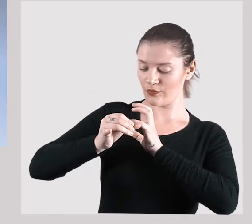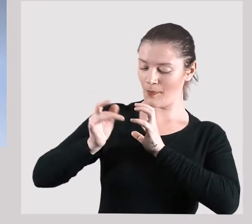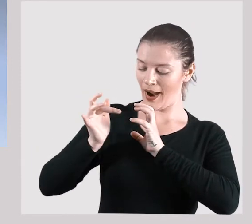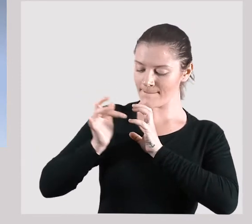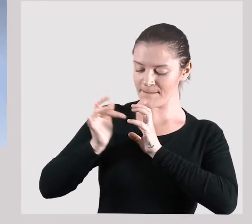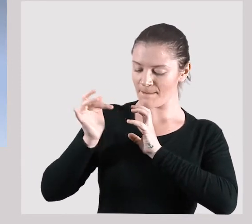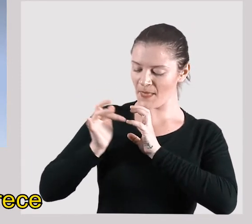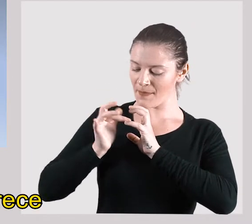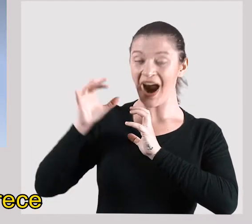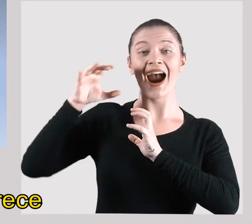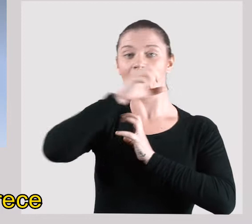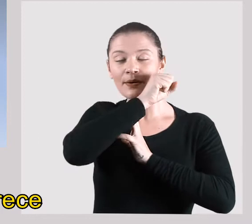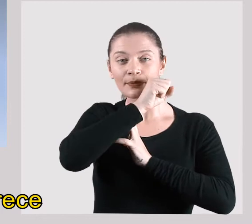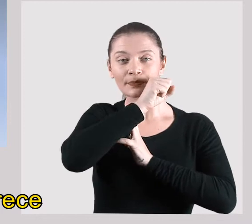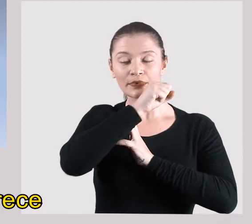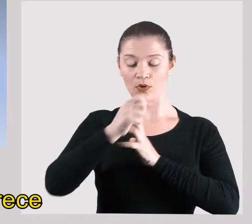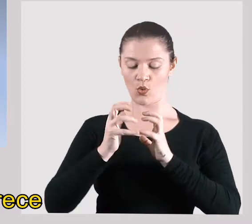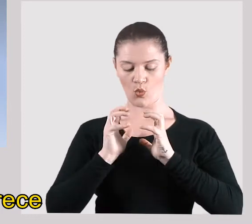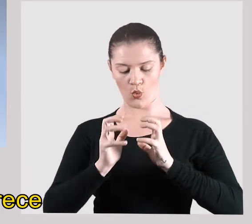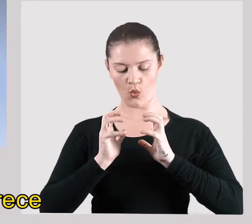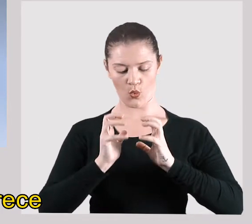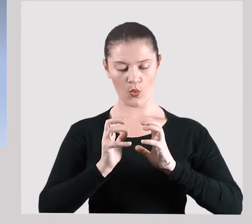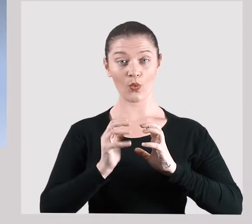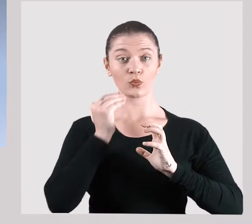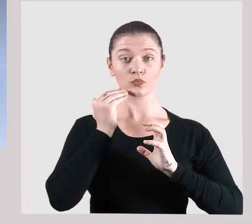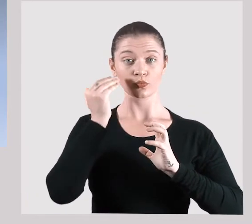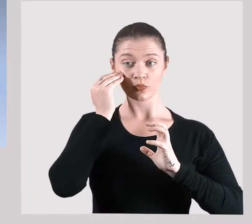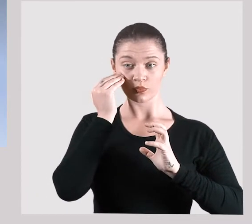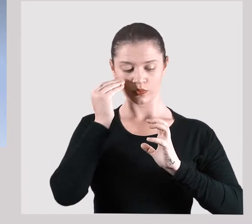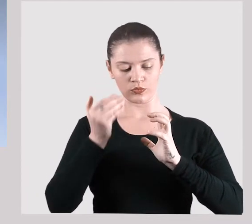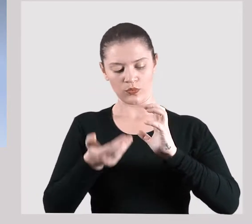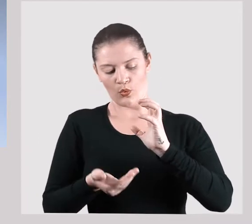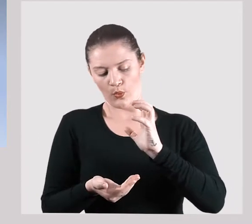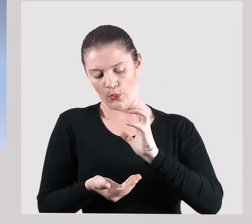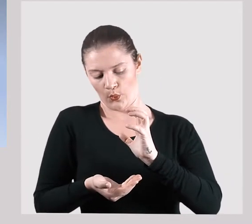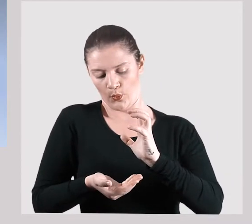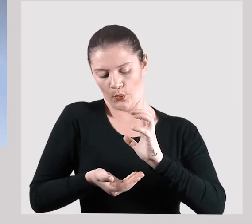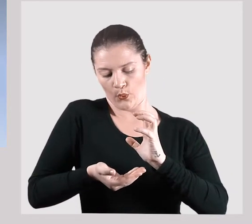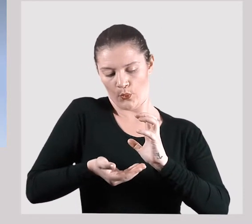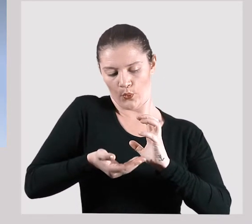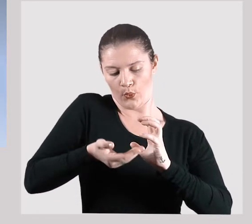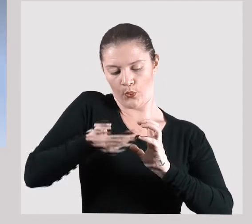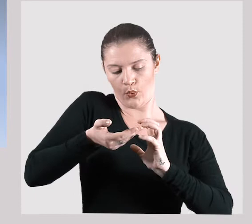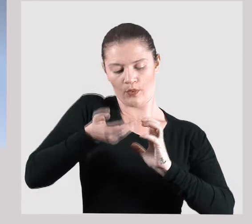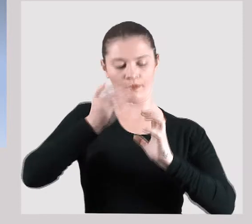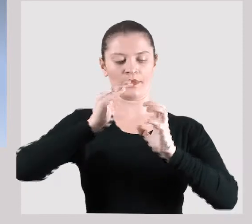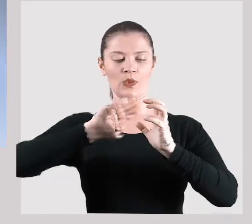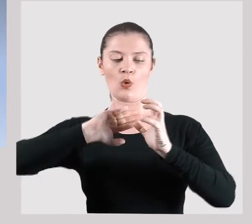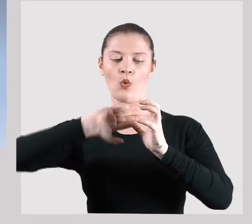muito veloz. O cérebro do adolescente então amadurece de baixo para cima e de trás para